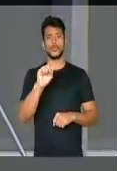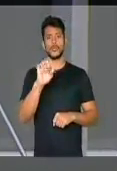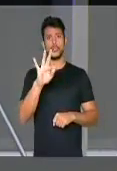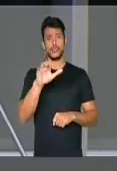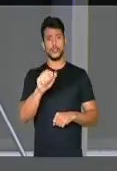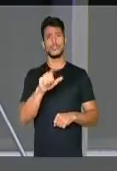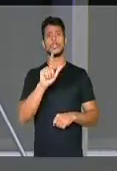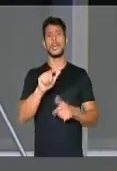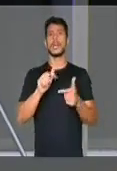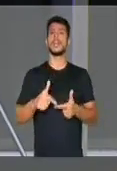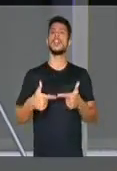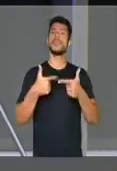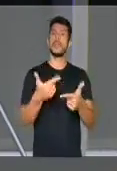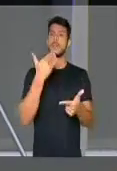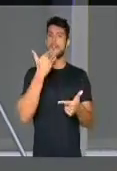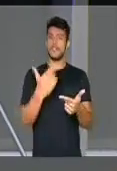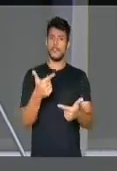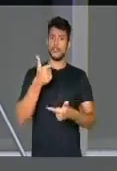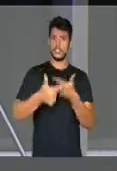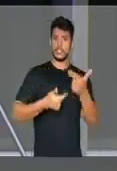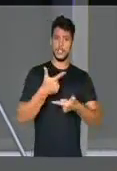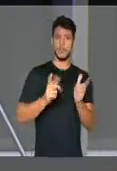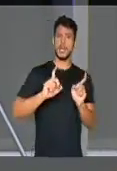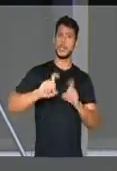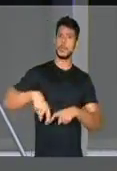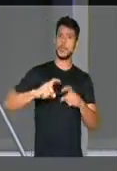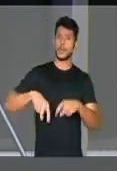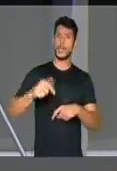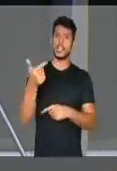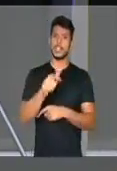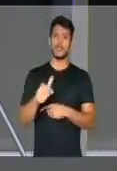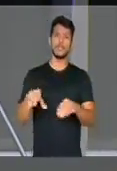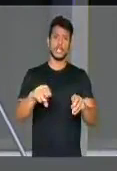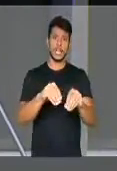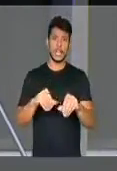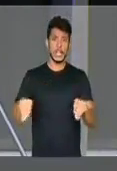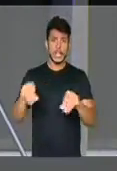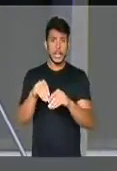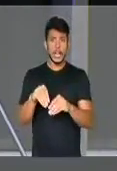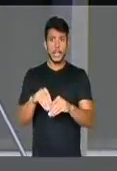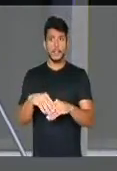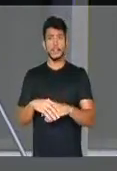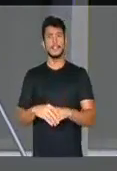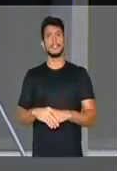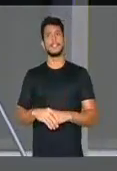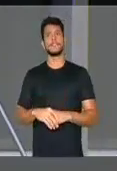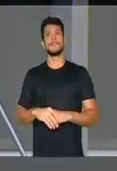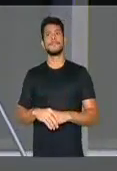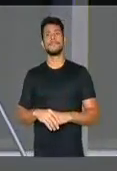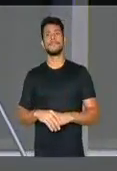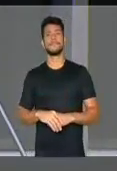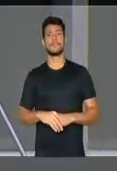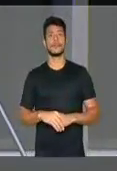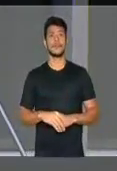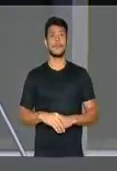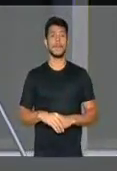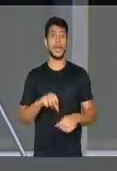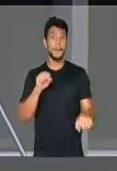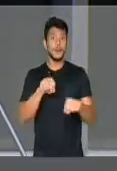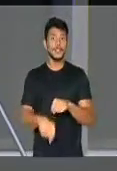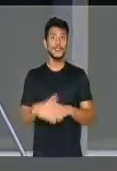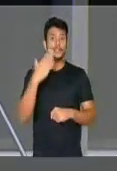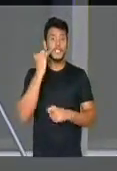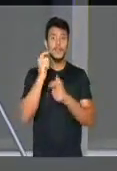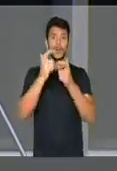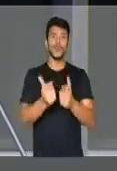militante do Movimento de Trabalhadores Rurais Sem Terras, em Parauapebas, no Pará, na UTI do